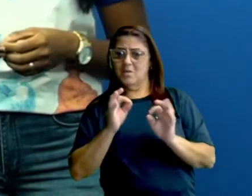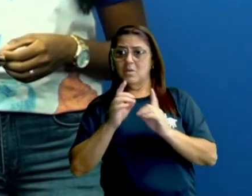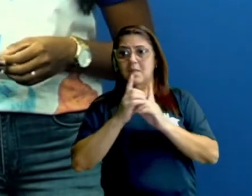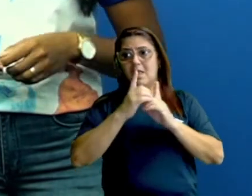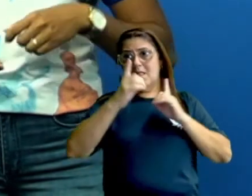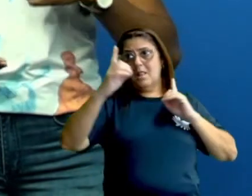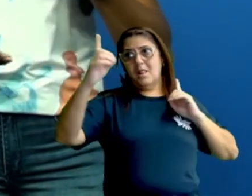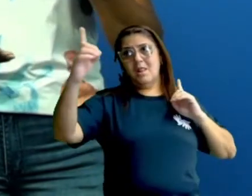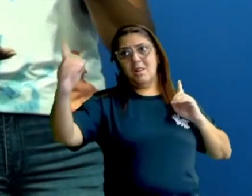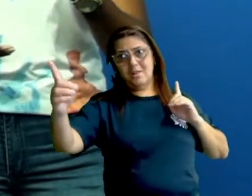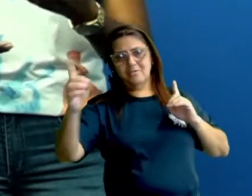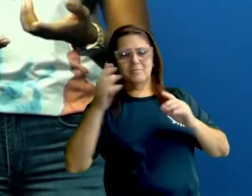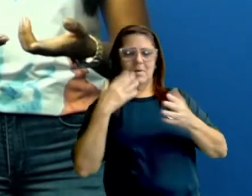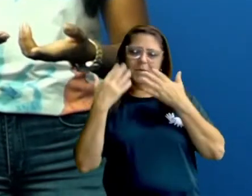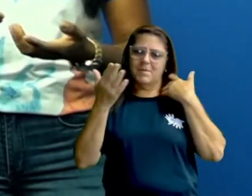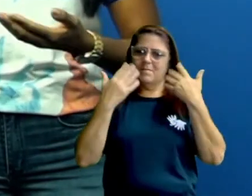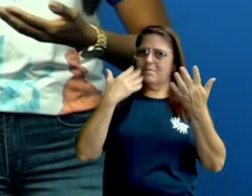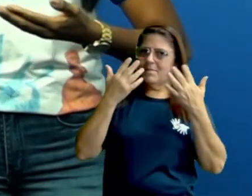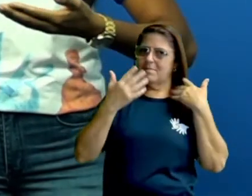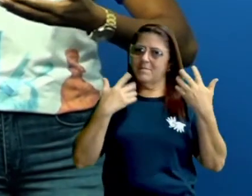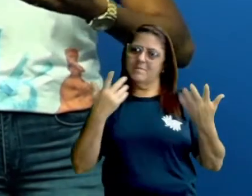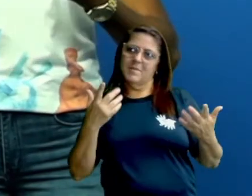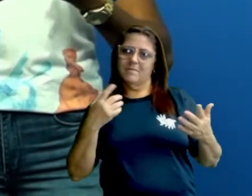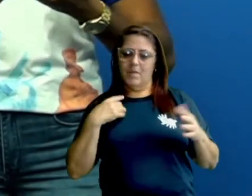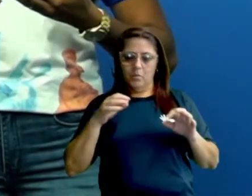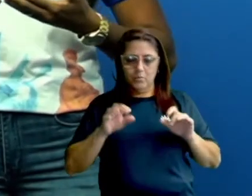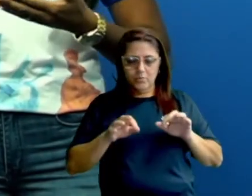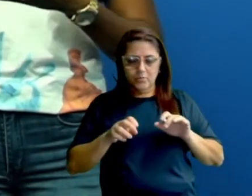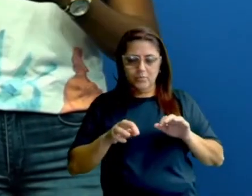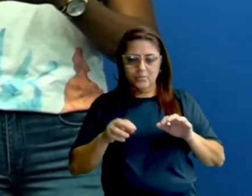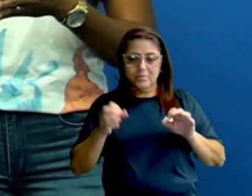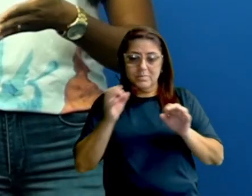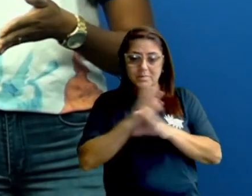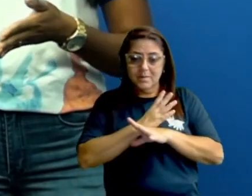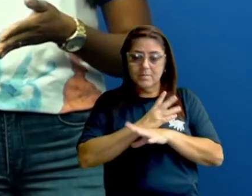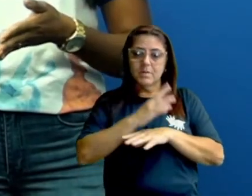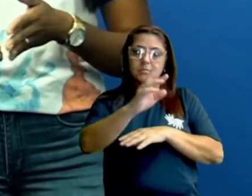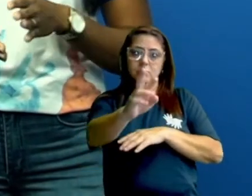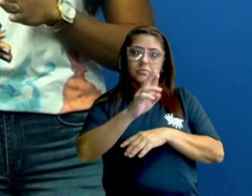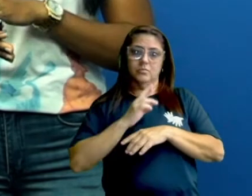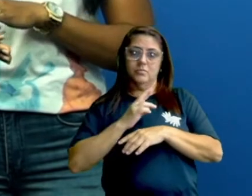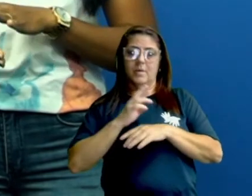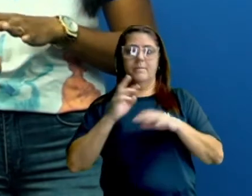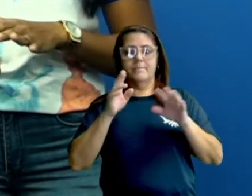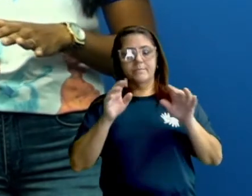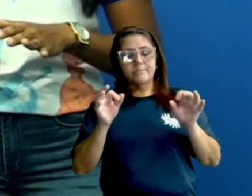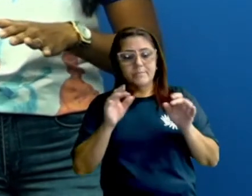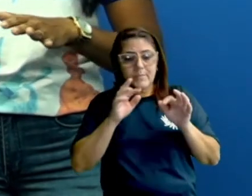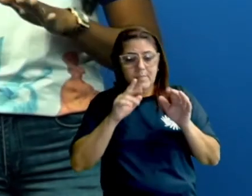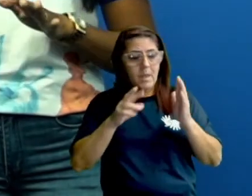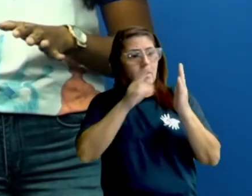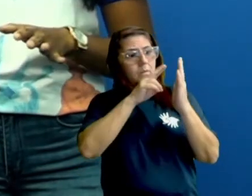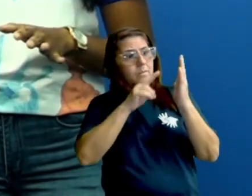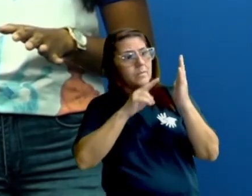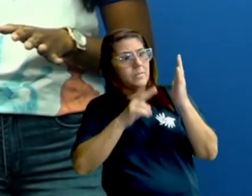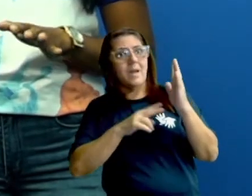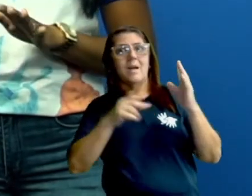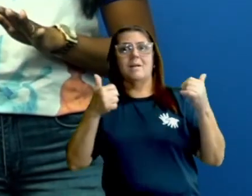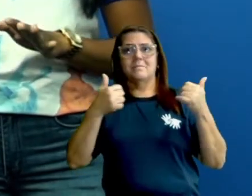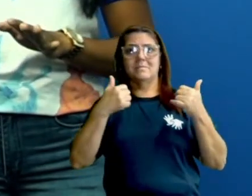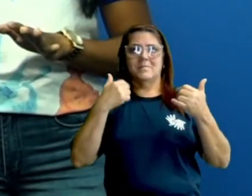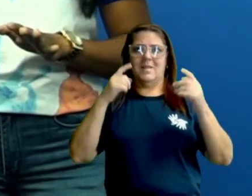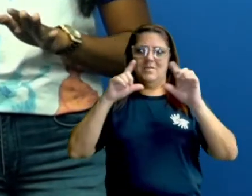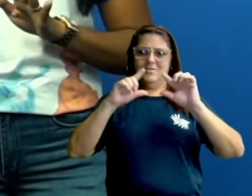está conversando. Você termina de falar, a outra pessoa simultaneamente já dá a resposta. Então, isso é